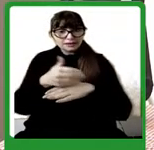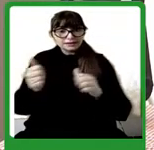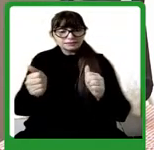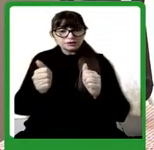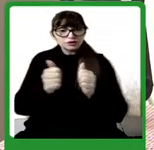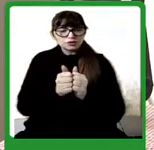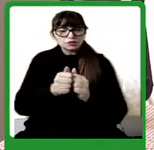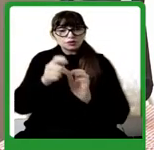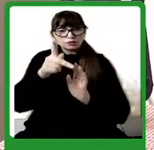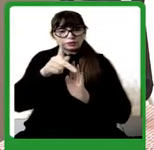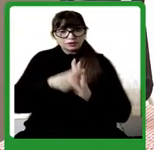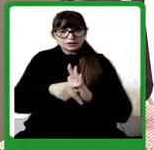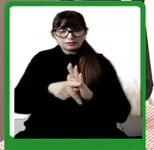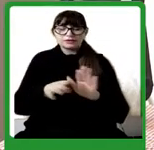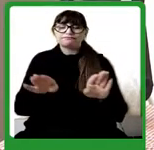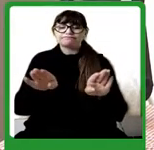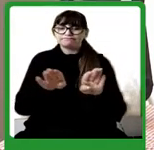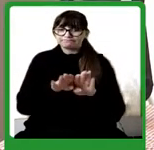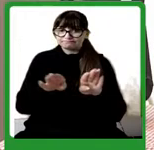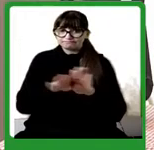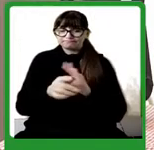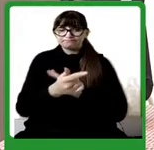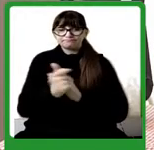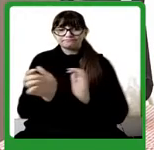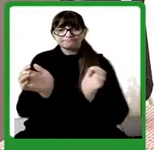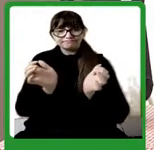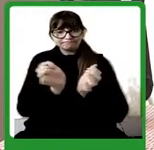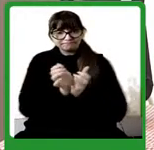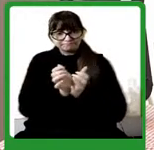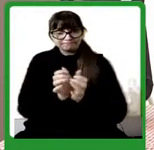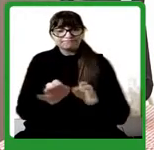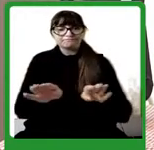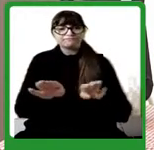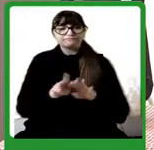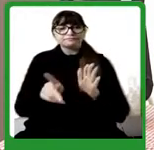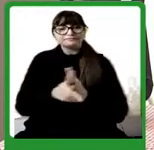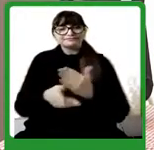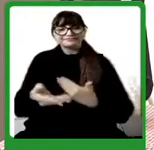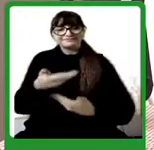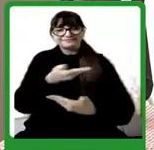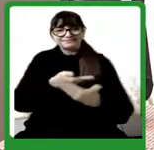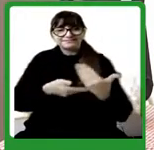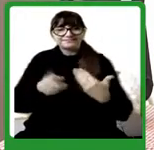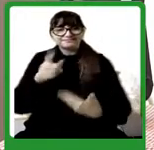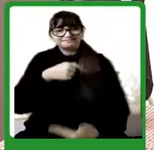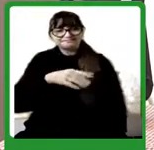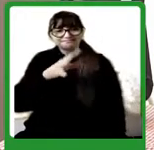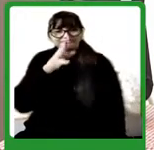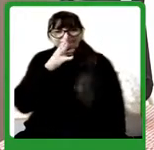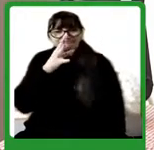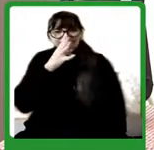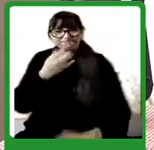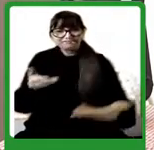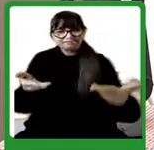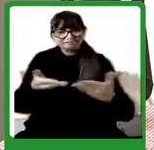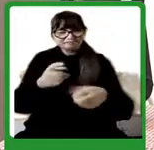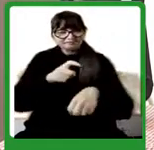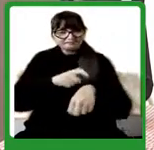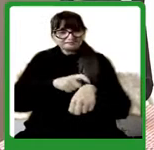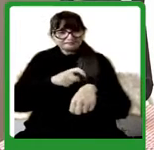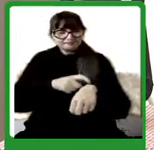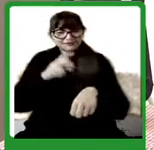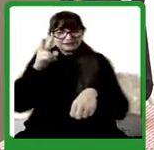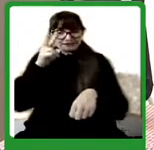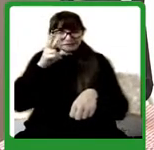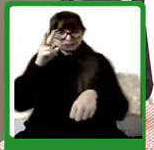Longevidade. Também aos demais colegas da nossa cooperativa que estão nos assistindo nesse momento. Lembrando a todos